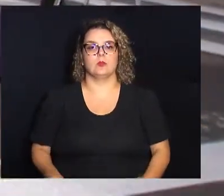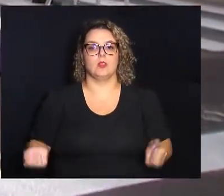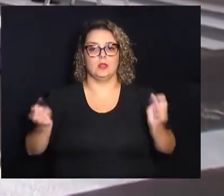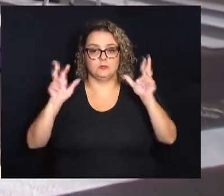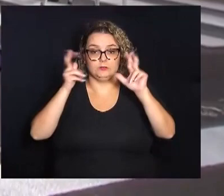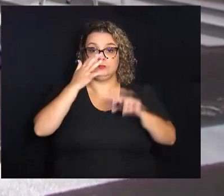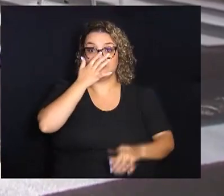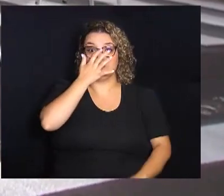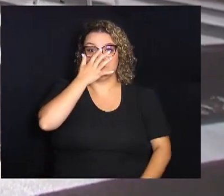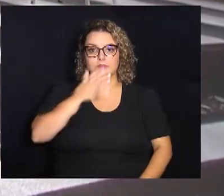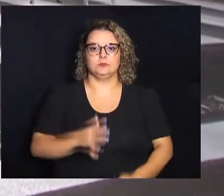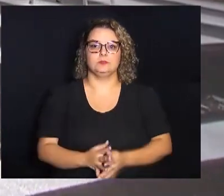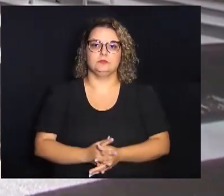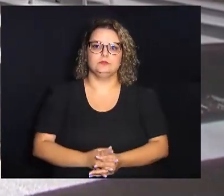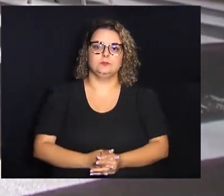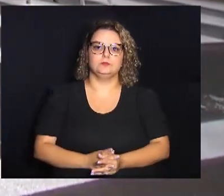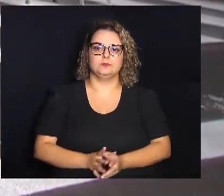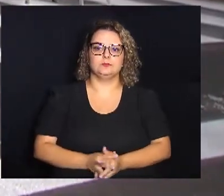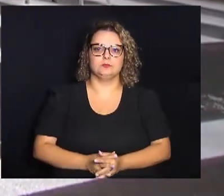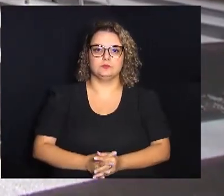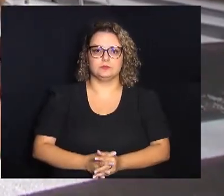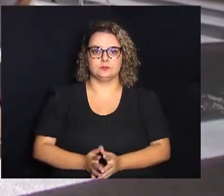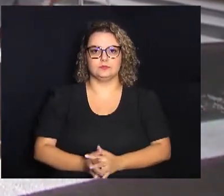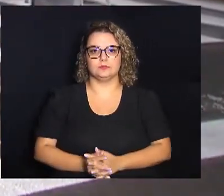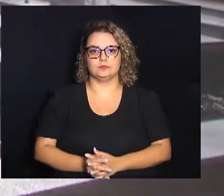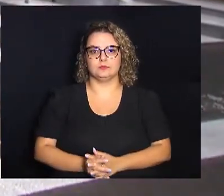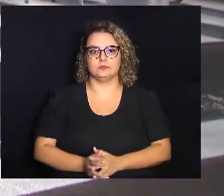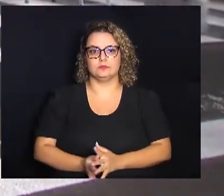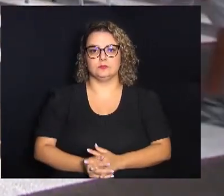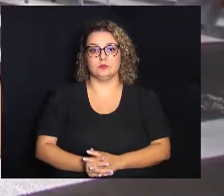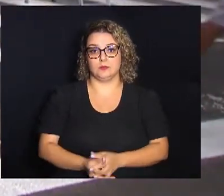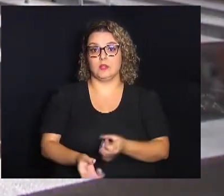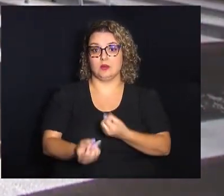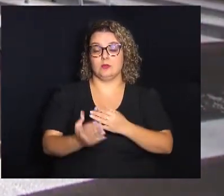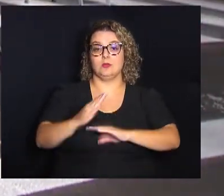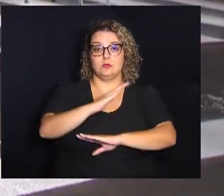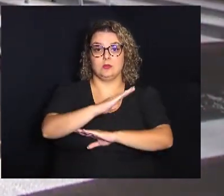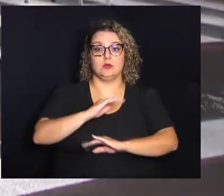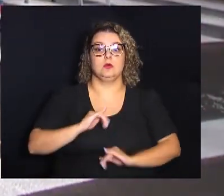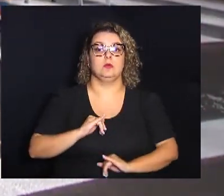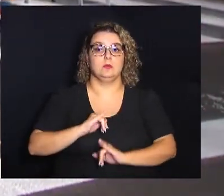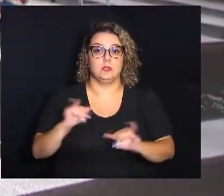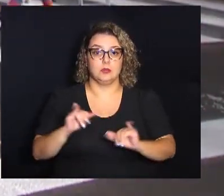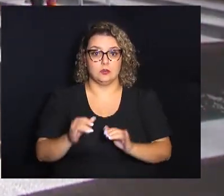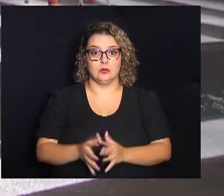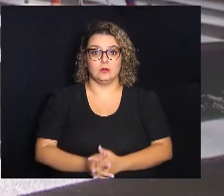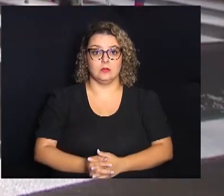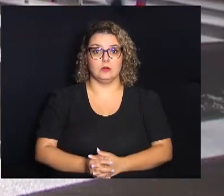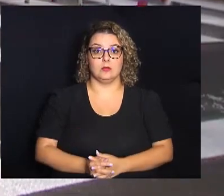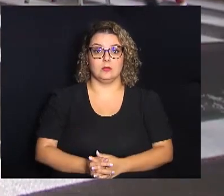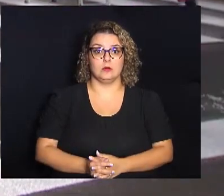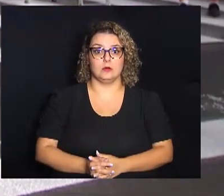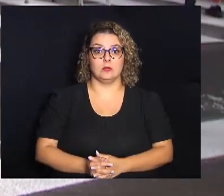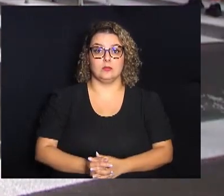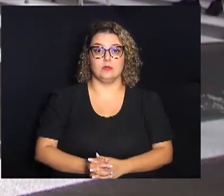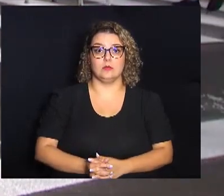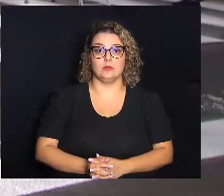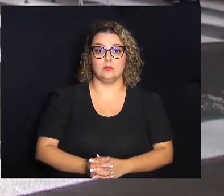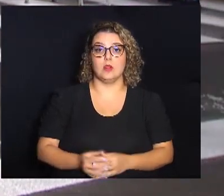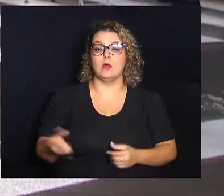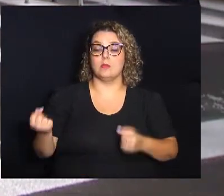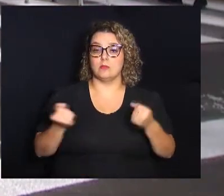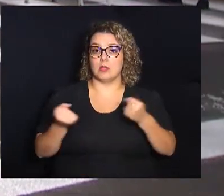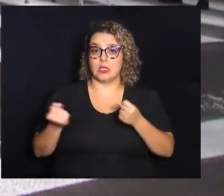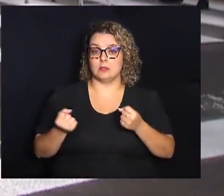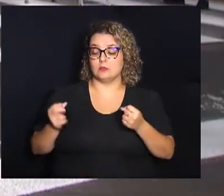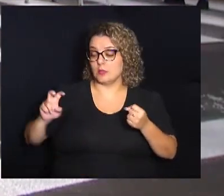então nas informações no Câmara Notícia, Gabriel. Bom, para andar no banco da frente